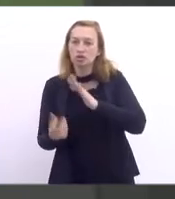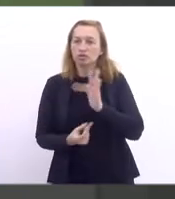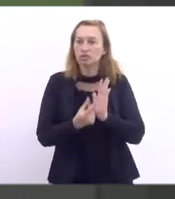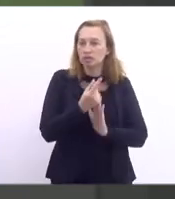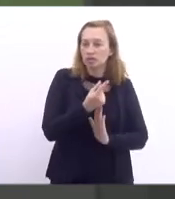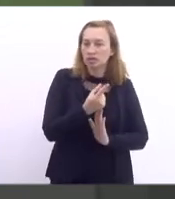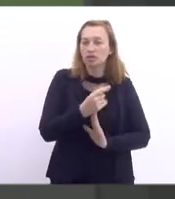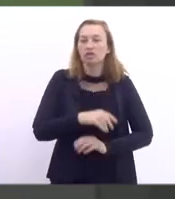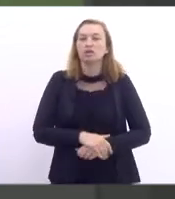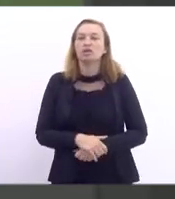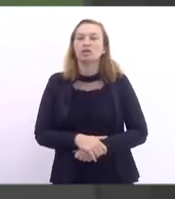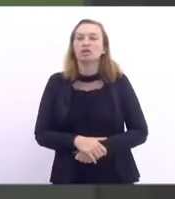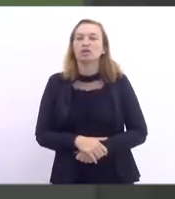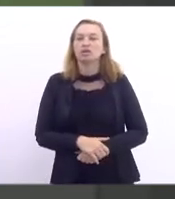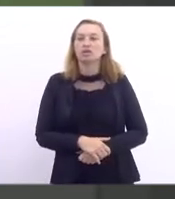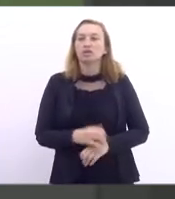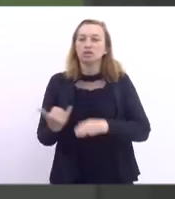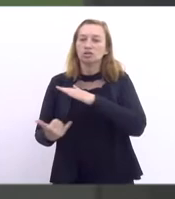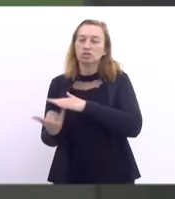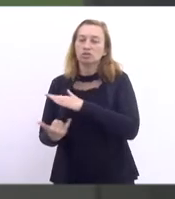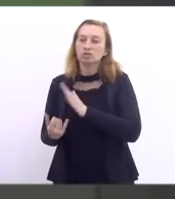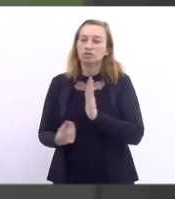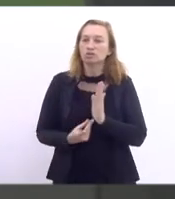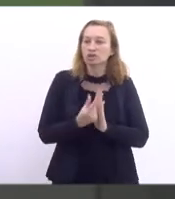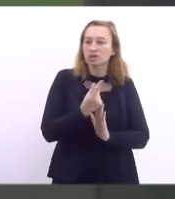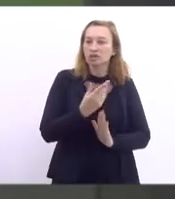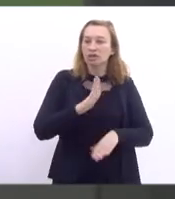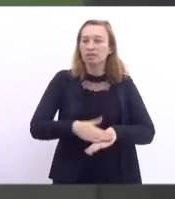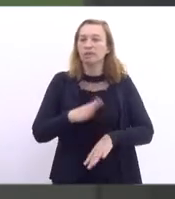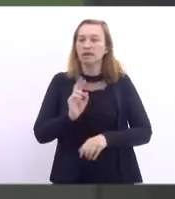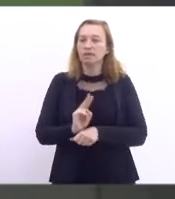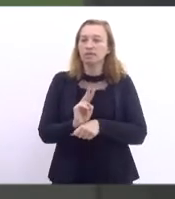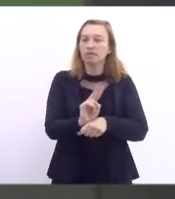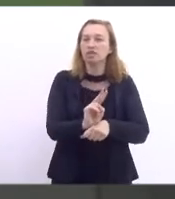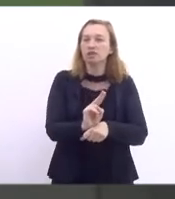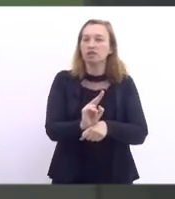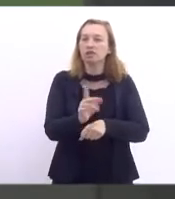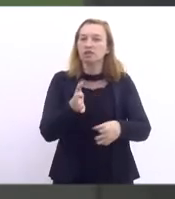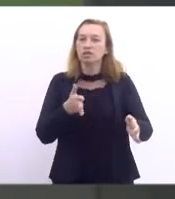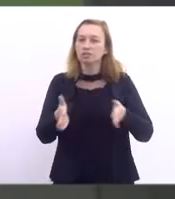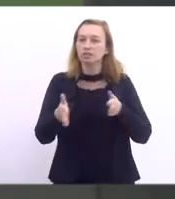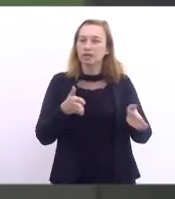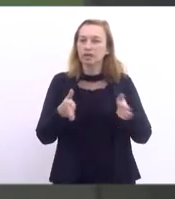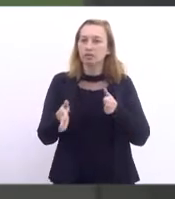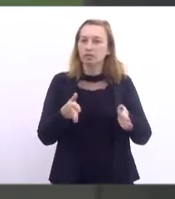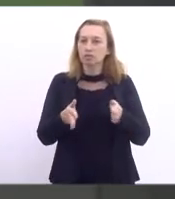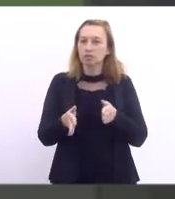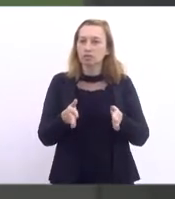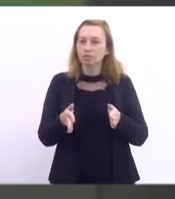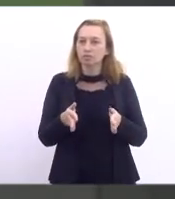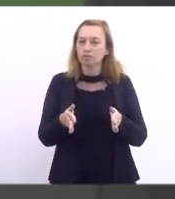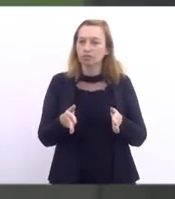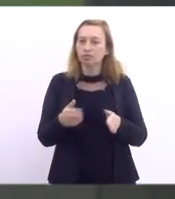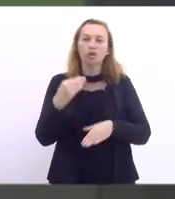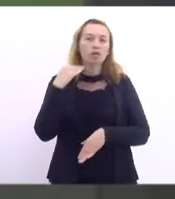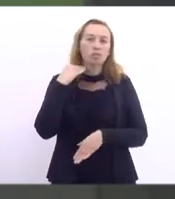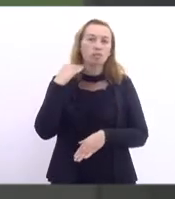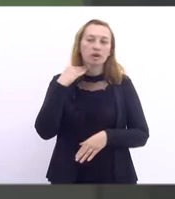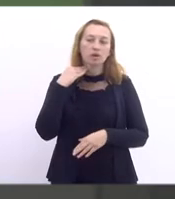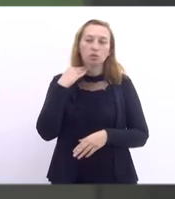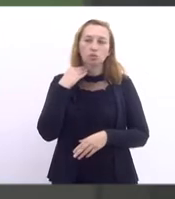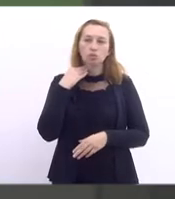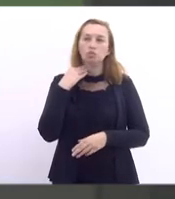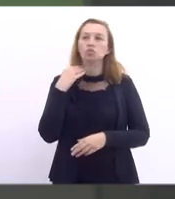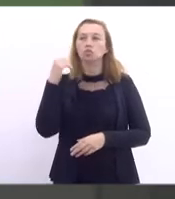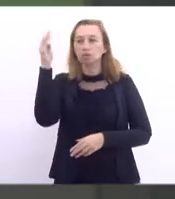as estruturas financeiras que mais emprestaram nessa nesse período foi Banco do Brasil